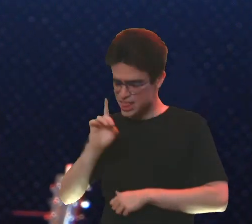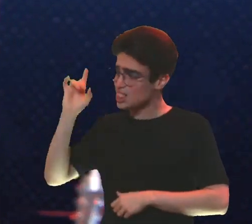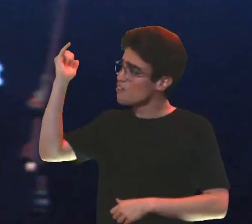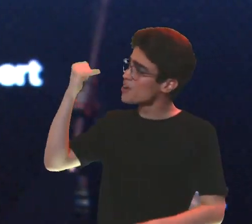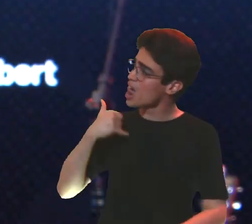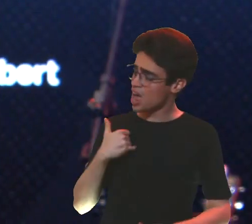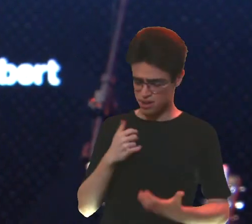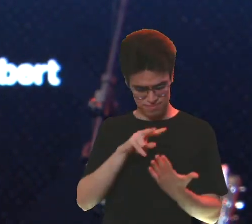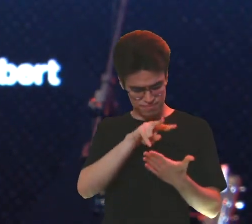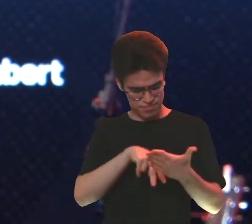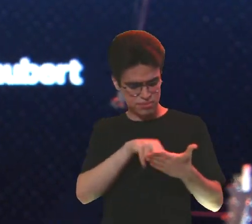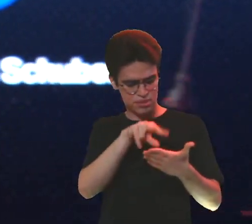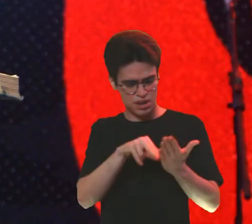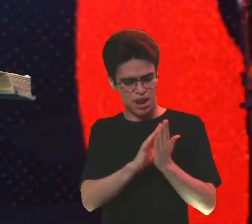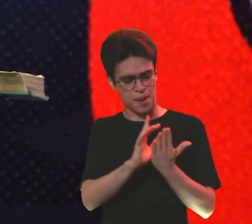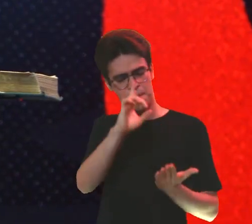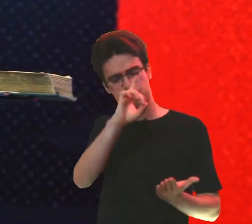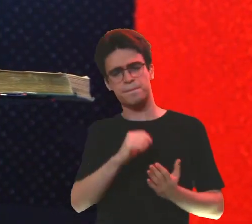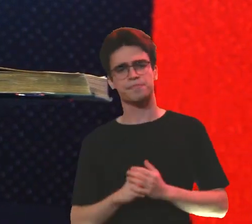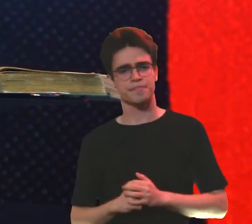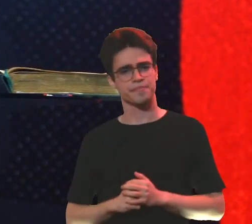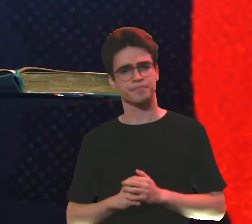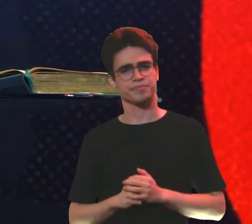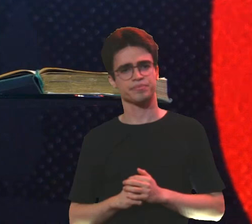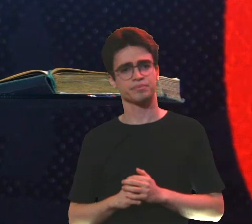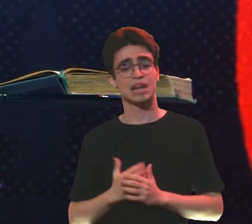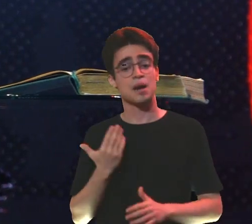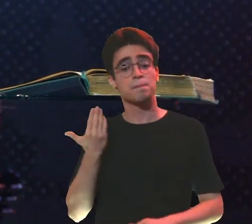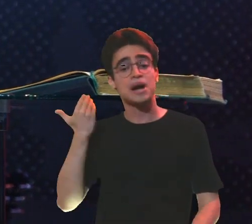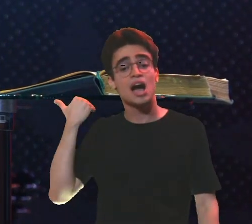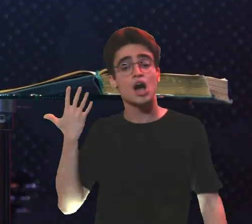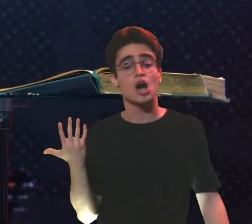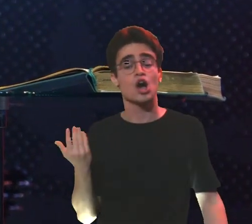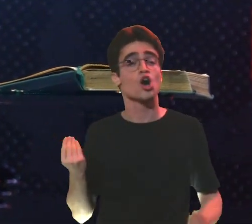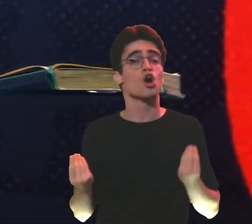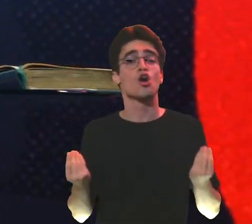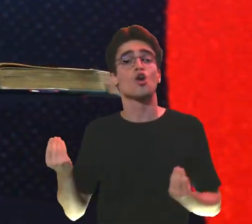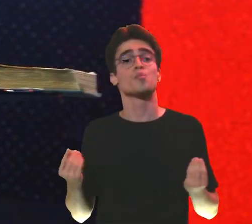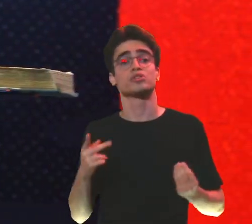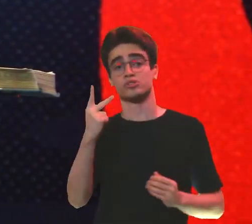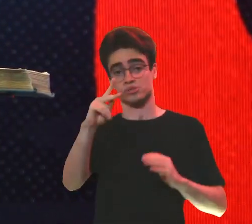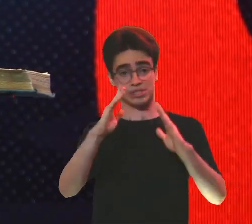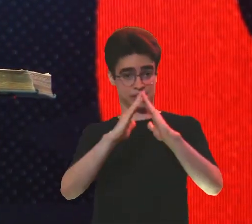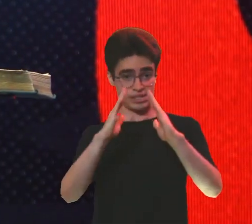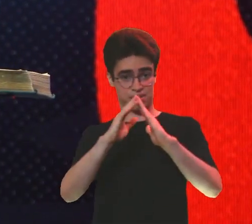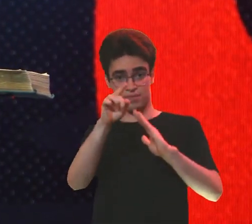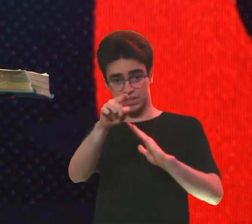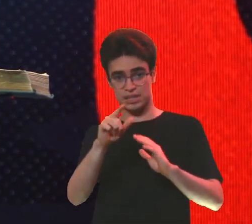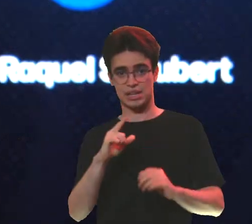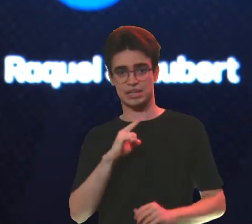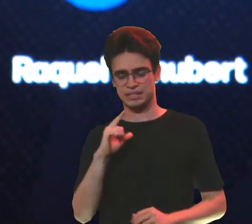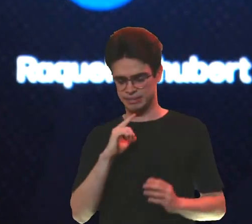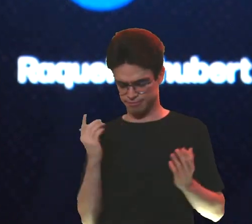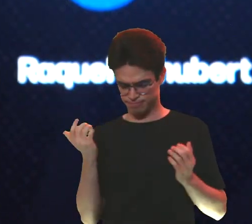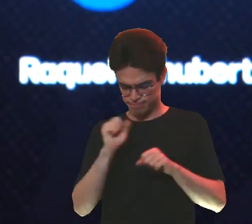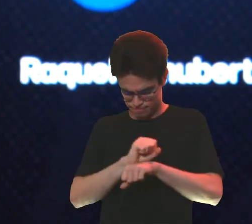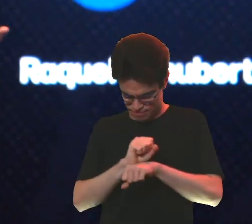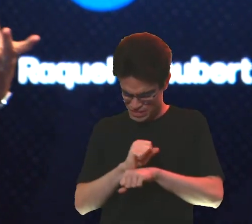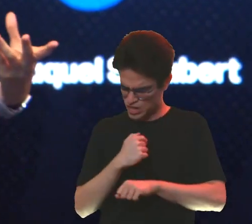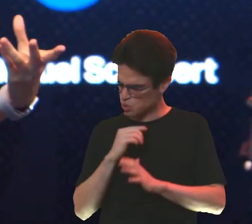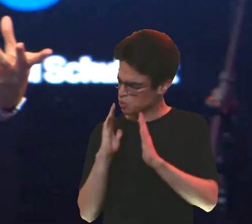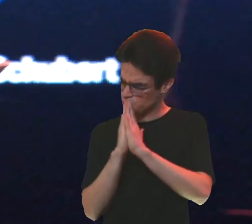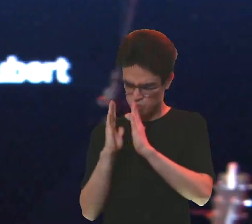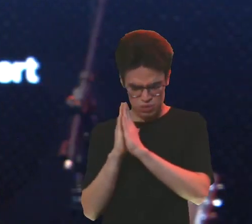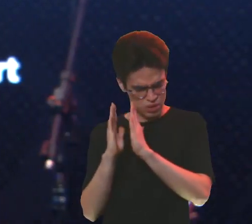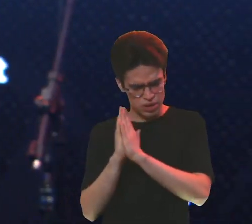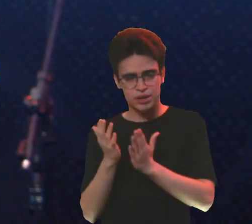hoje? Qual foi a última vez que você parou na sua casa, fechou seus olhos e orou, sem contar